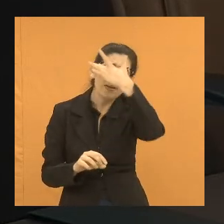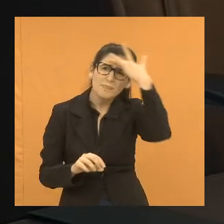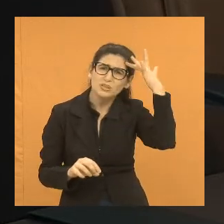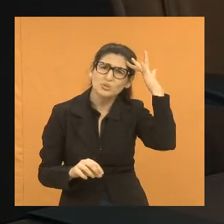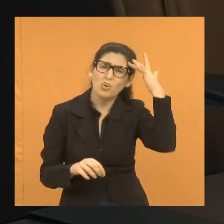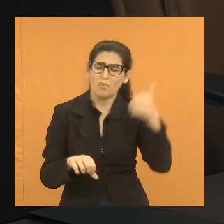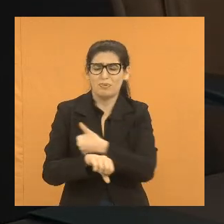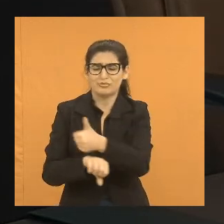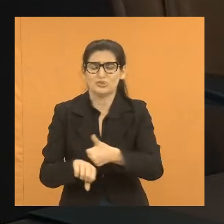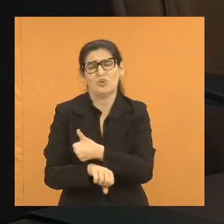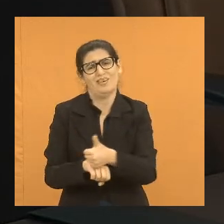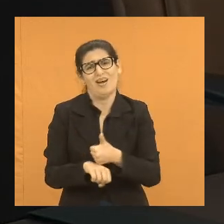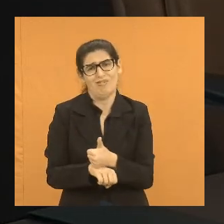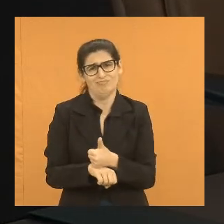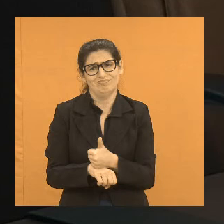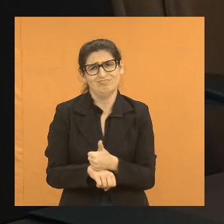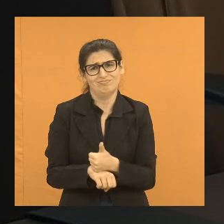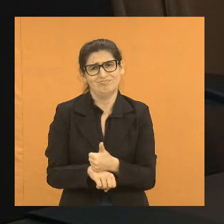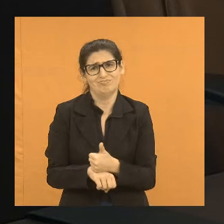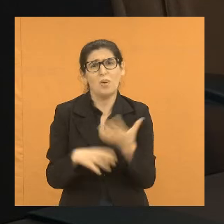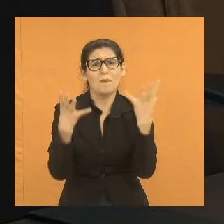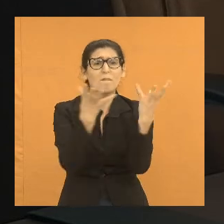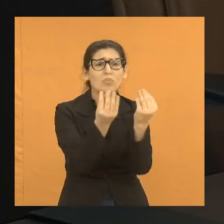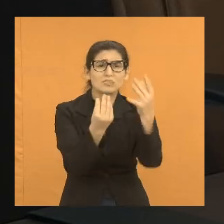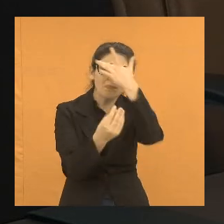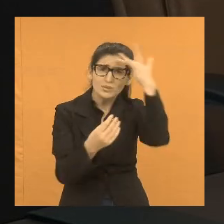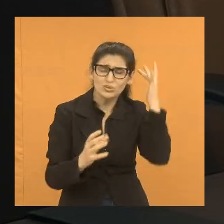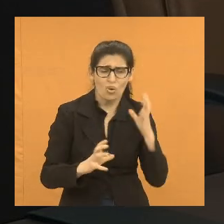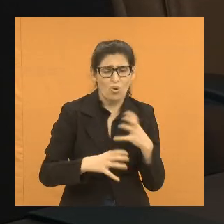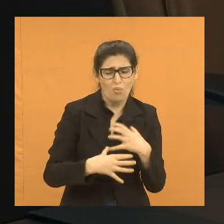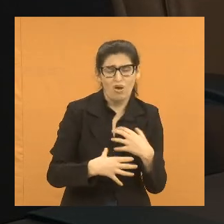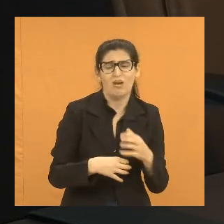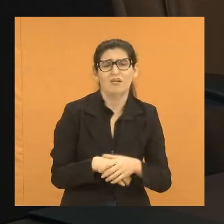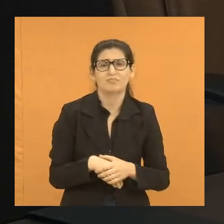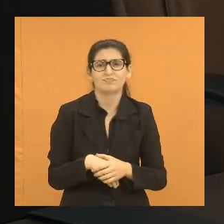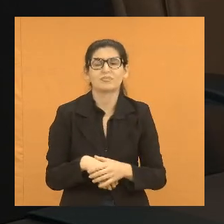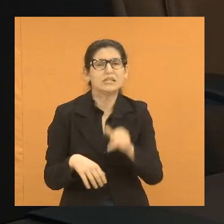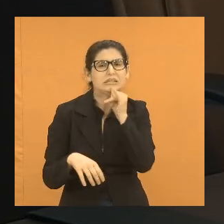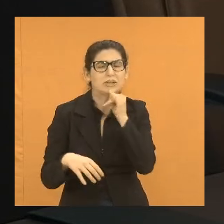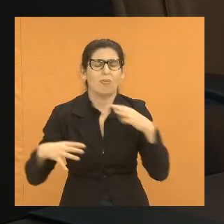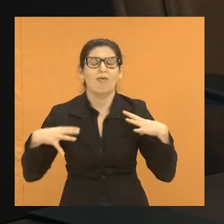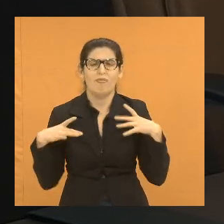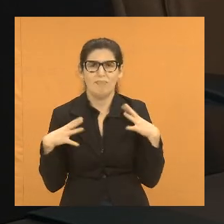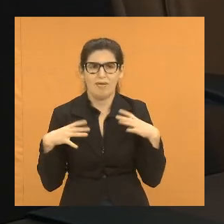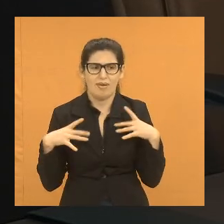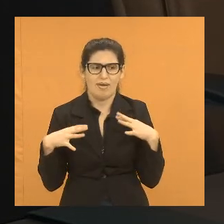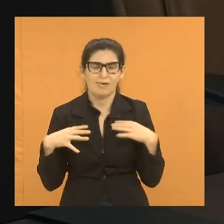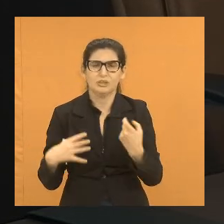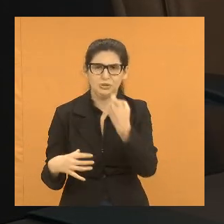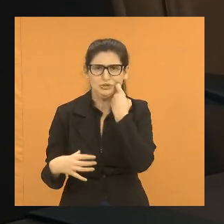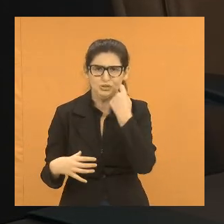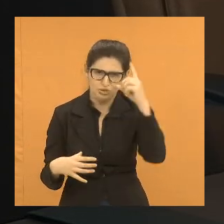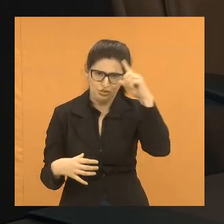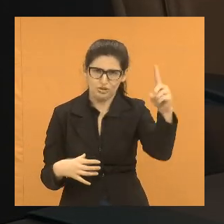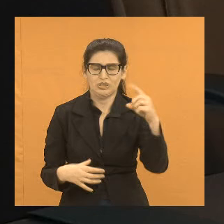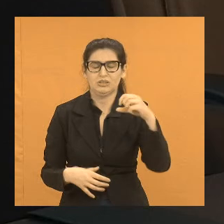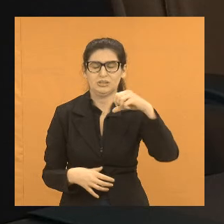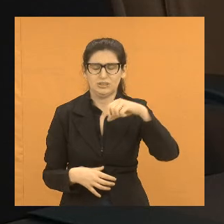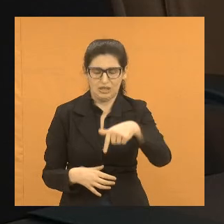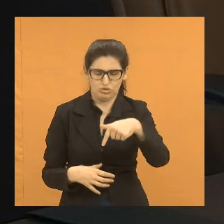sente mal. Por quê? Por exemplo, deu esse feriado aí na sexta-feira, dia 7,